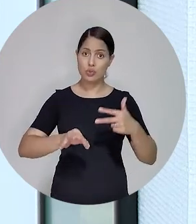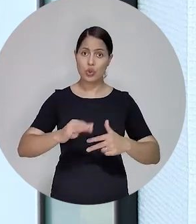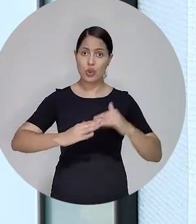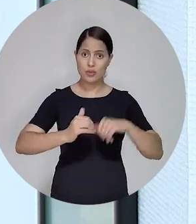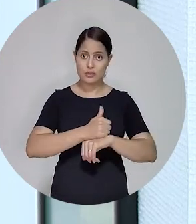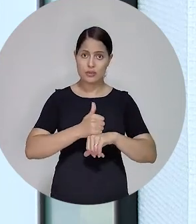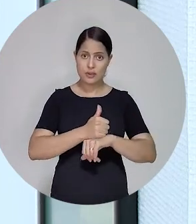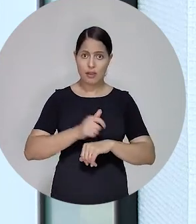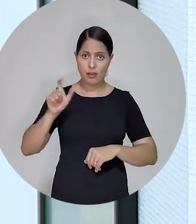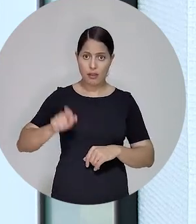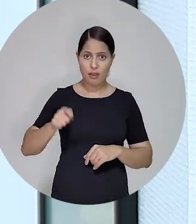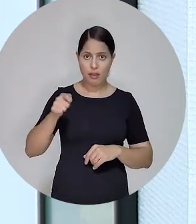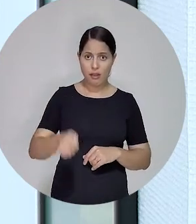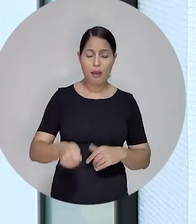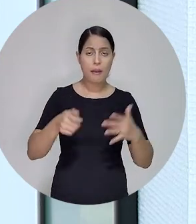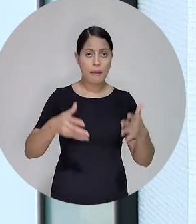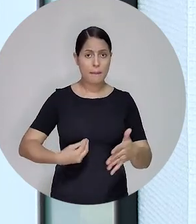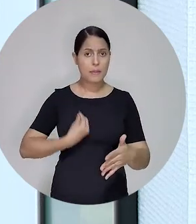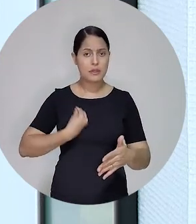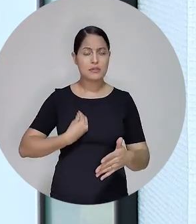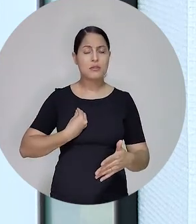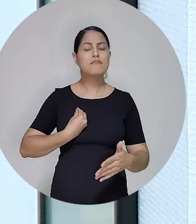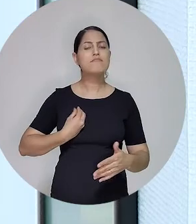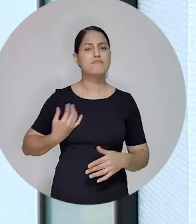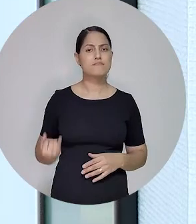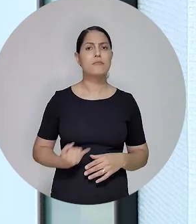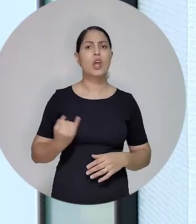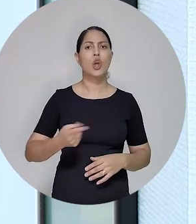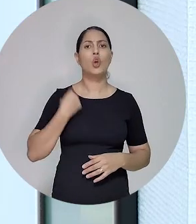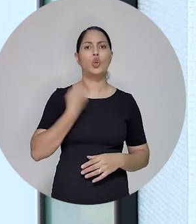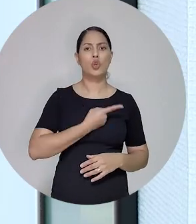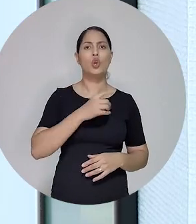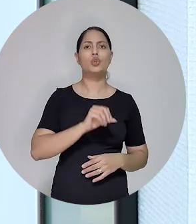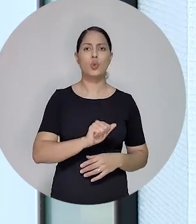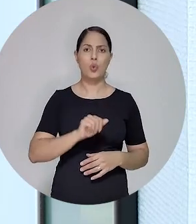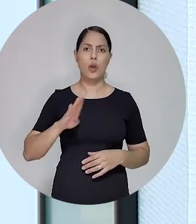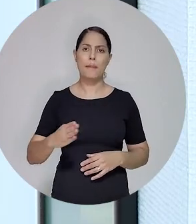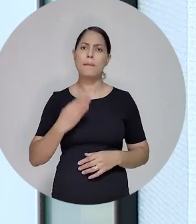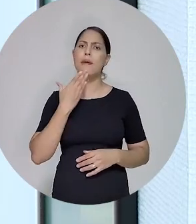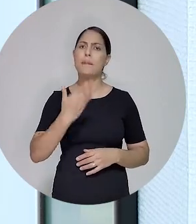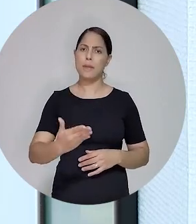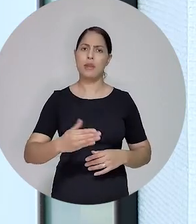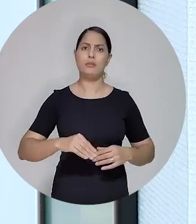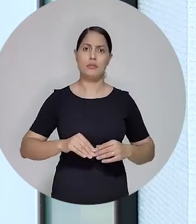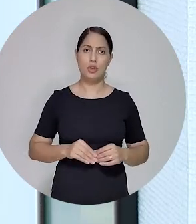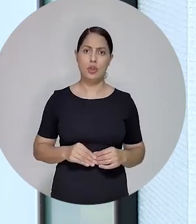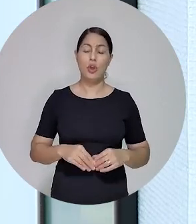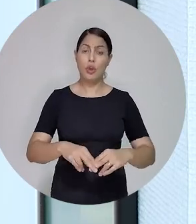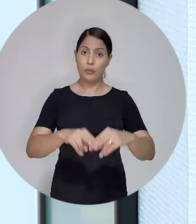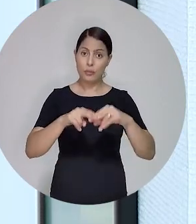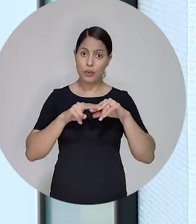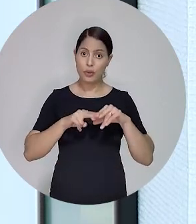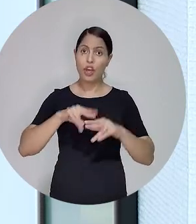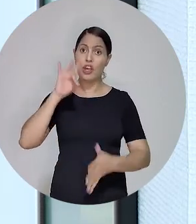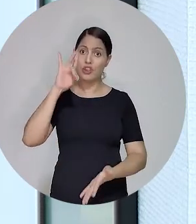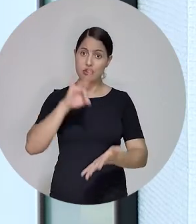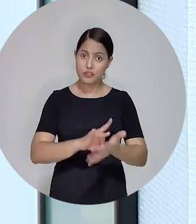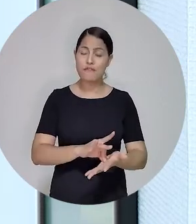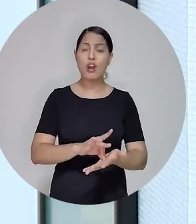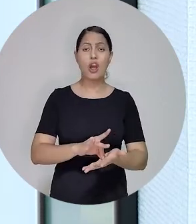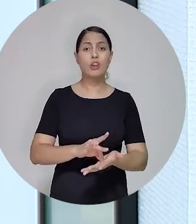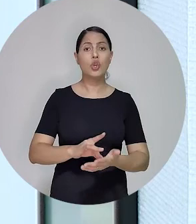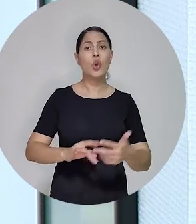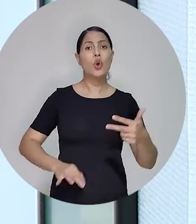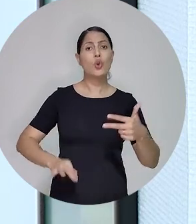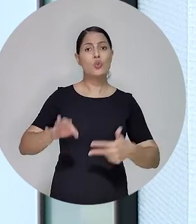magistrados nas jurisdições residindo nas comarcas em que judicam é um pleito da Ordem que busca